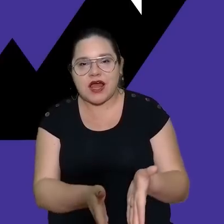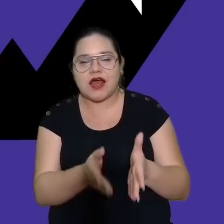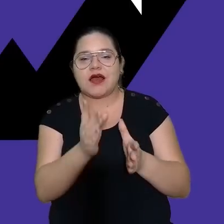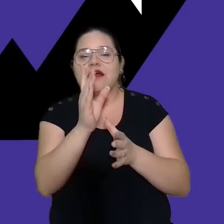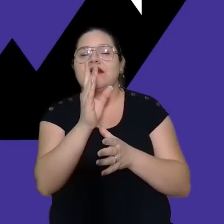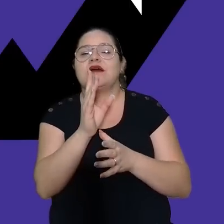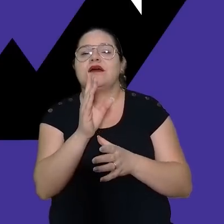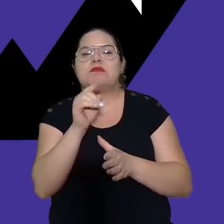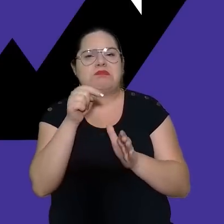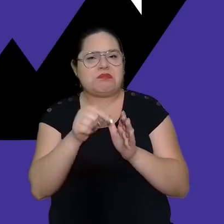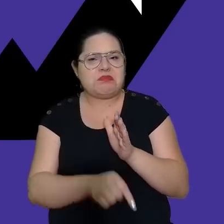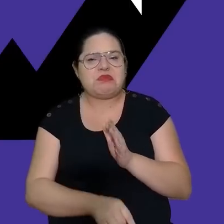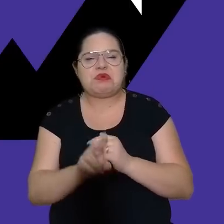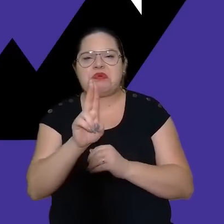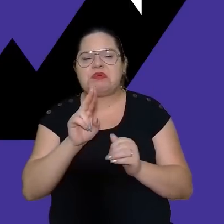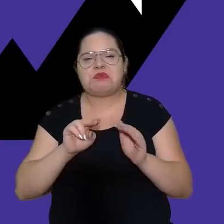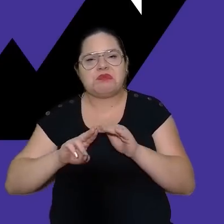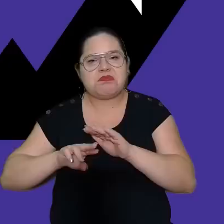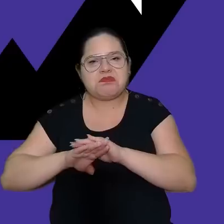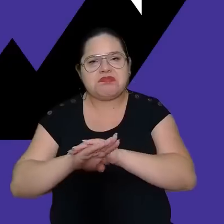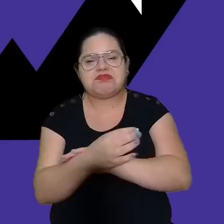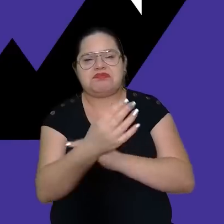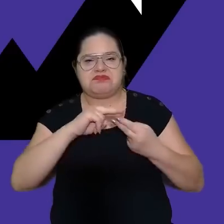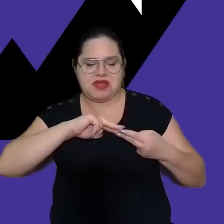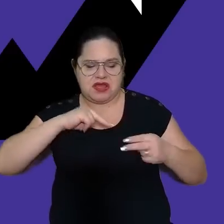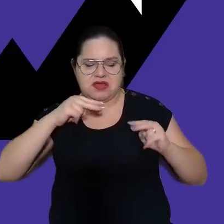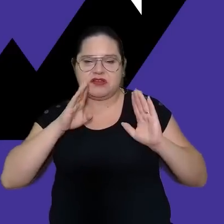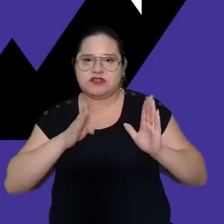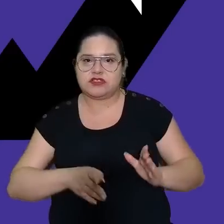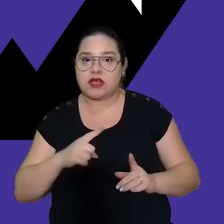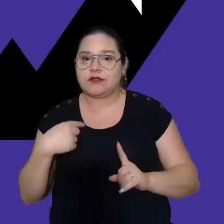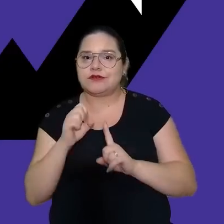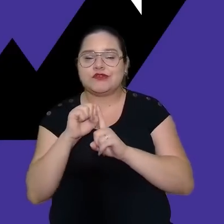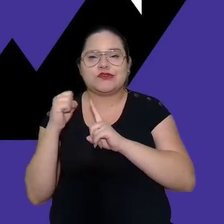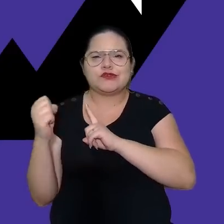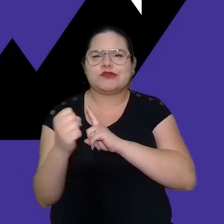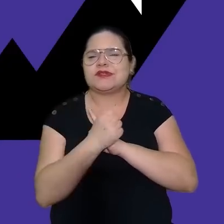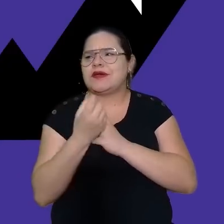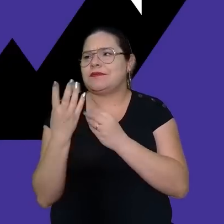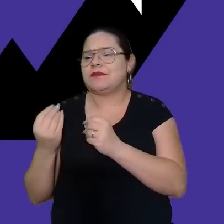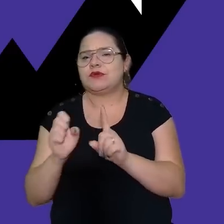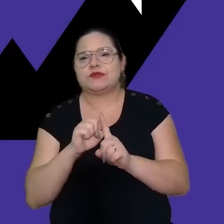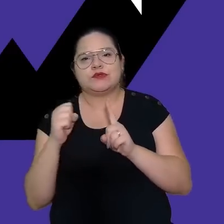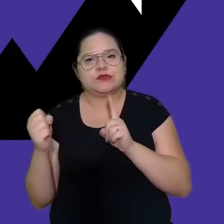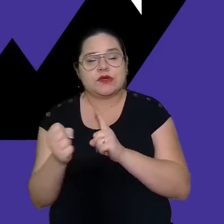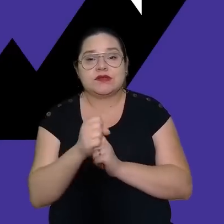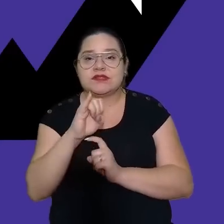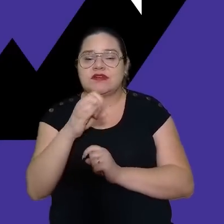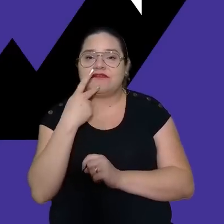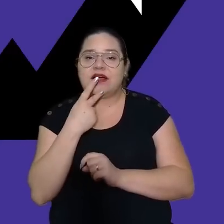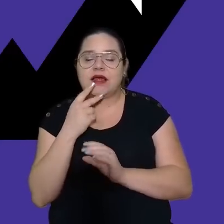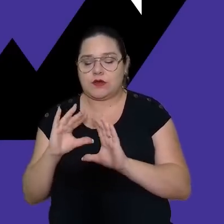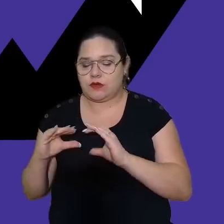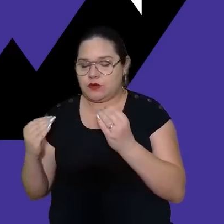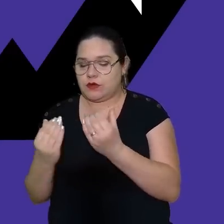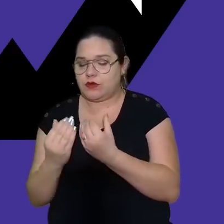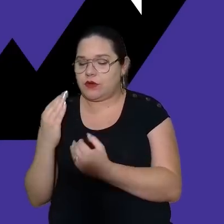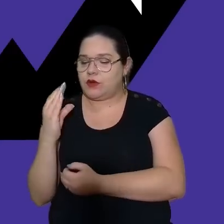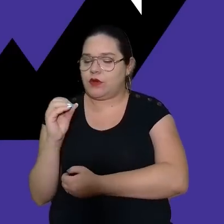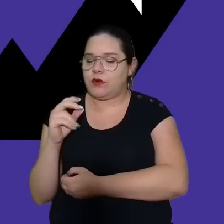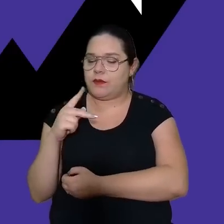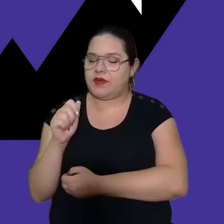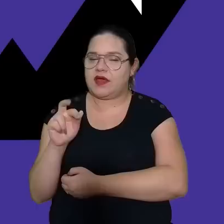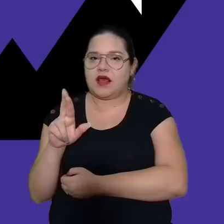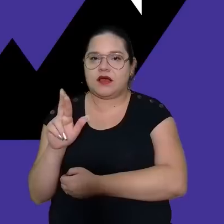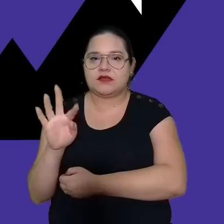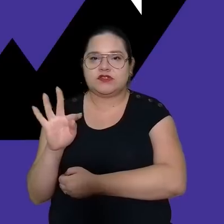do nosso DNA. Somos sociais, muito sociais. Se for falar por uma cooperativa, então, já é